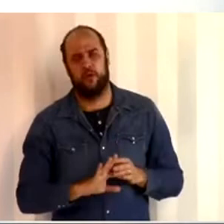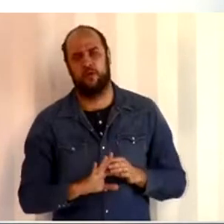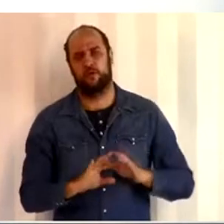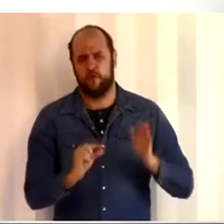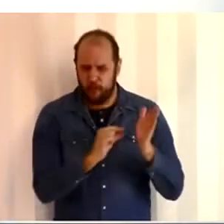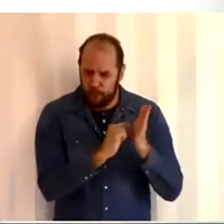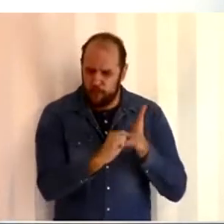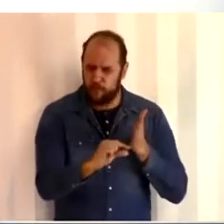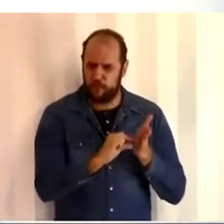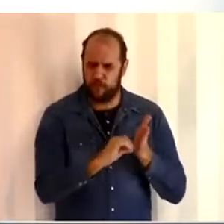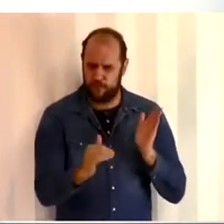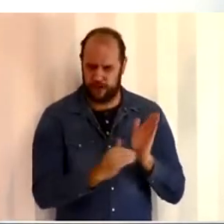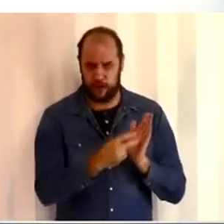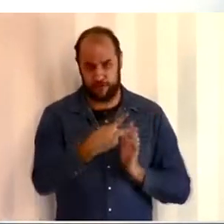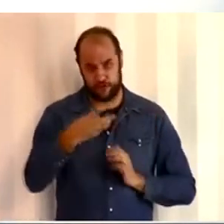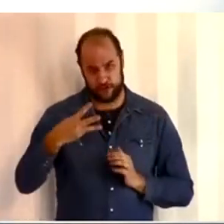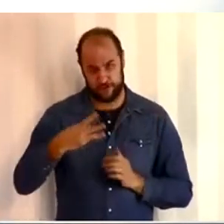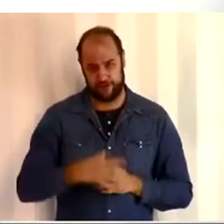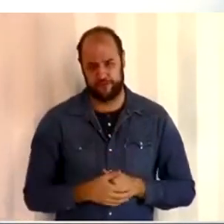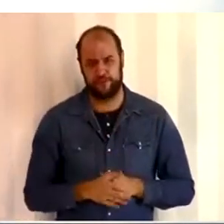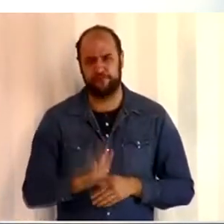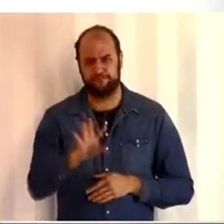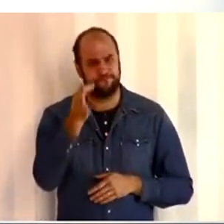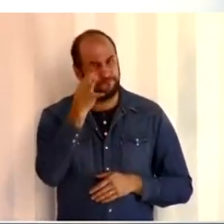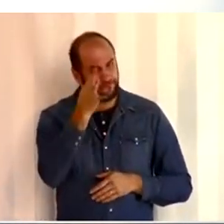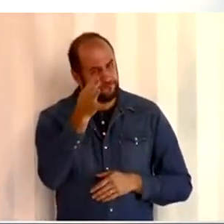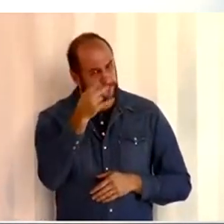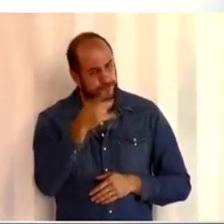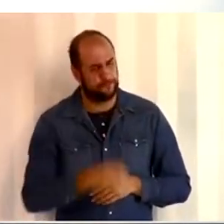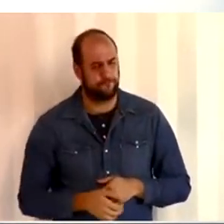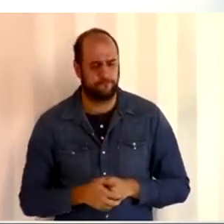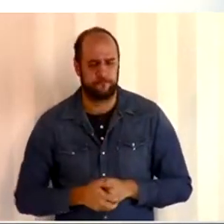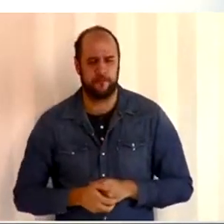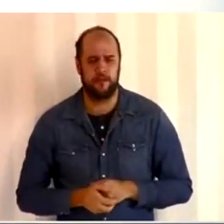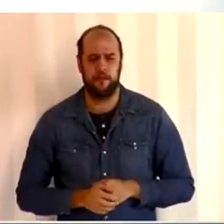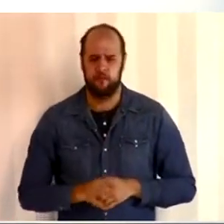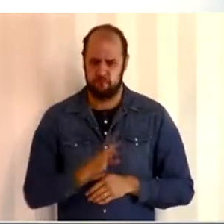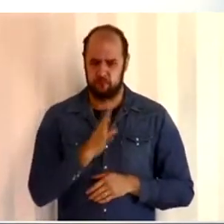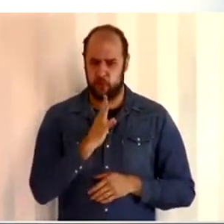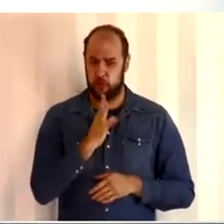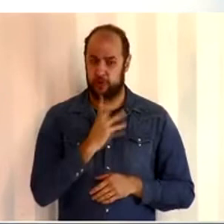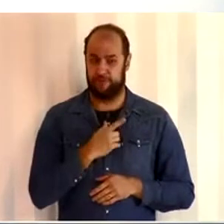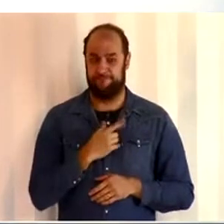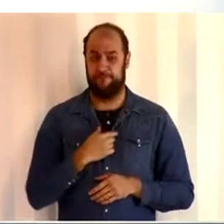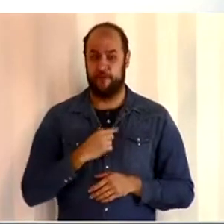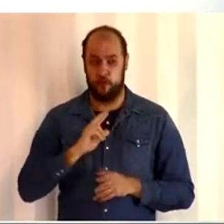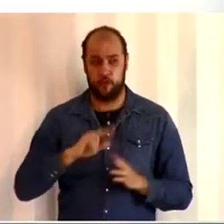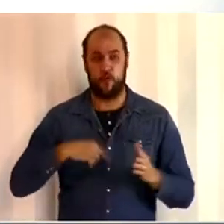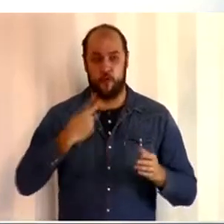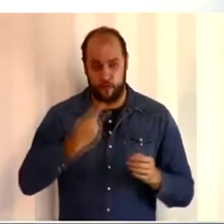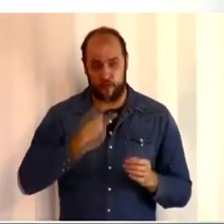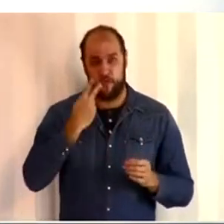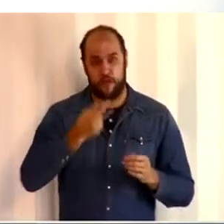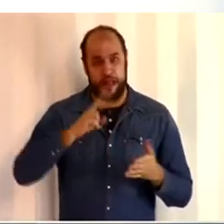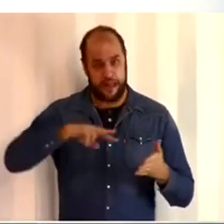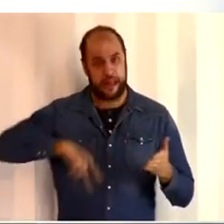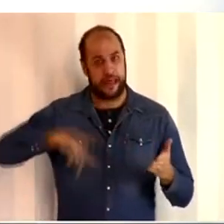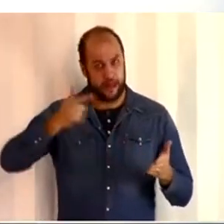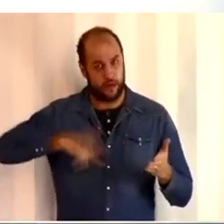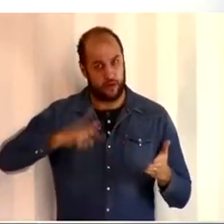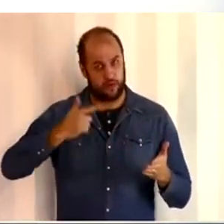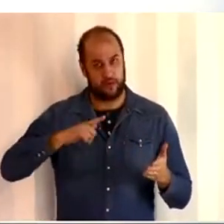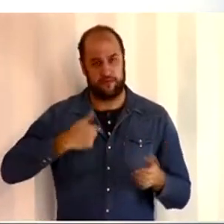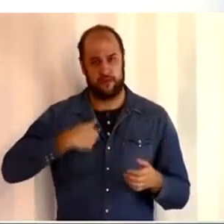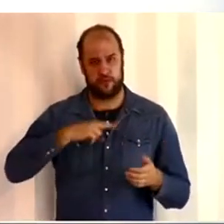último verso, verso 23. Preste atenção, nós lemos, eu reconheço que é até um pouco repetitiva a leitura que eu